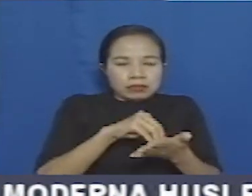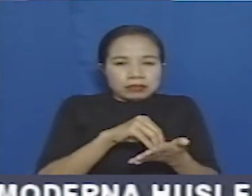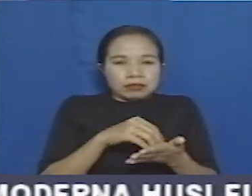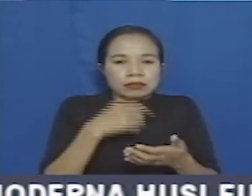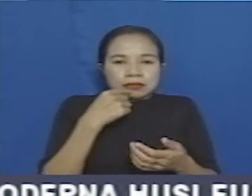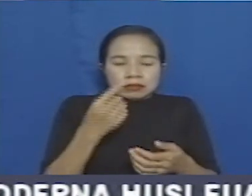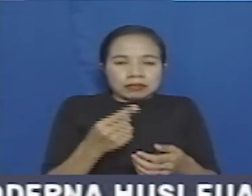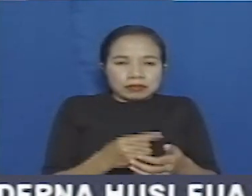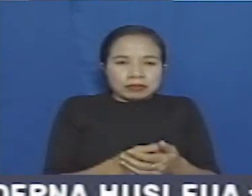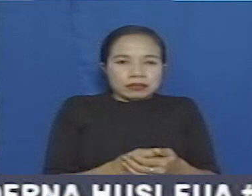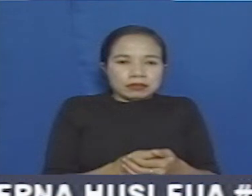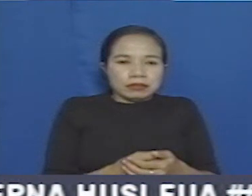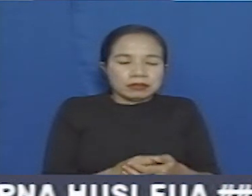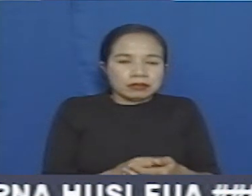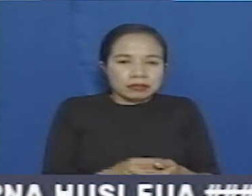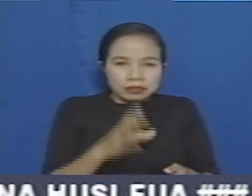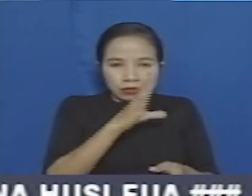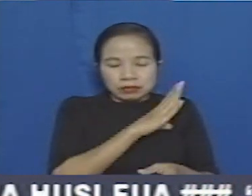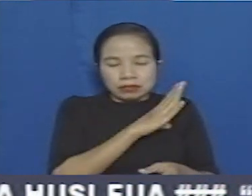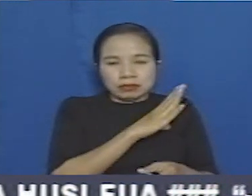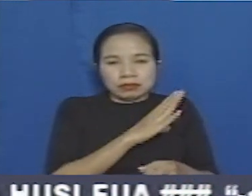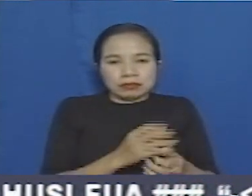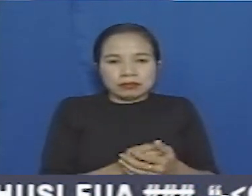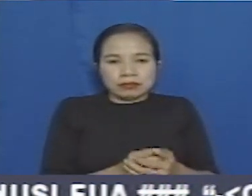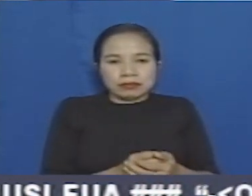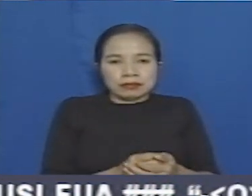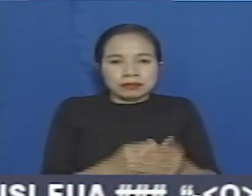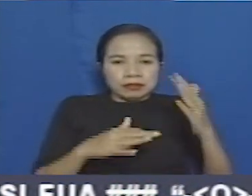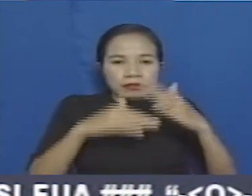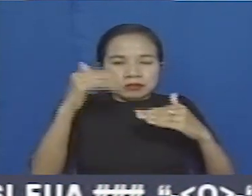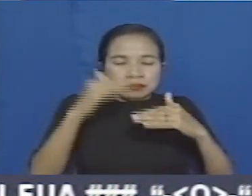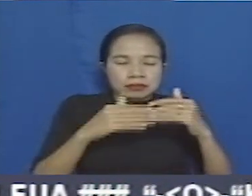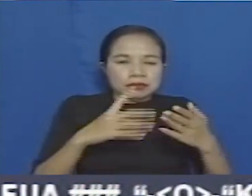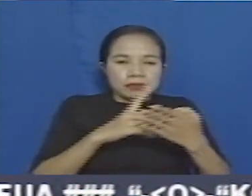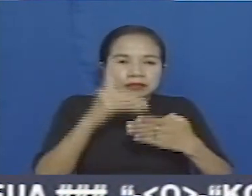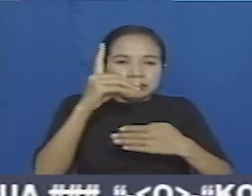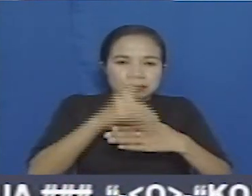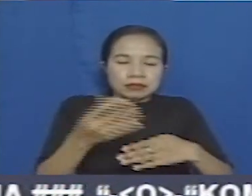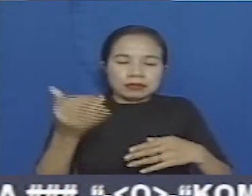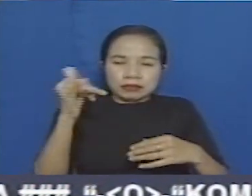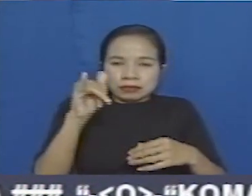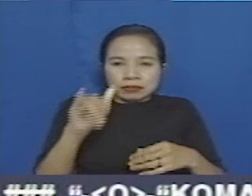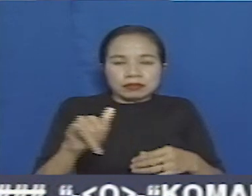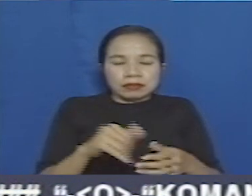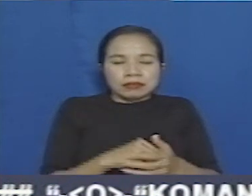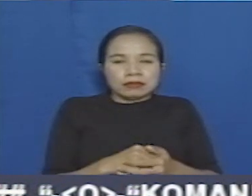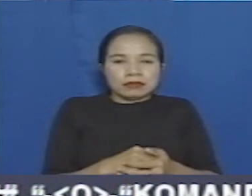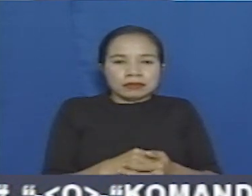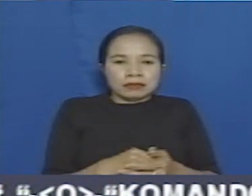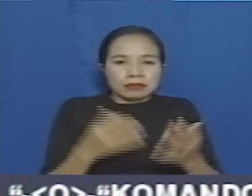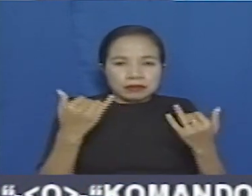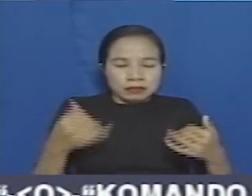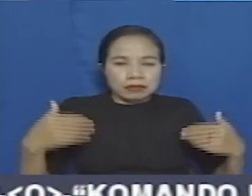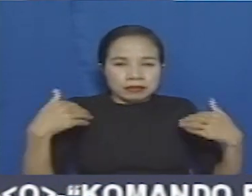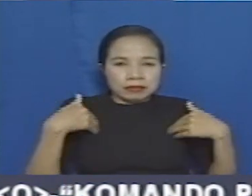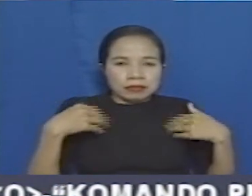de crescimento inclusivo. Então espera que a infraestrutura será desenvolvimento será neve agora ia